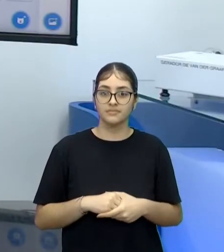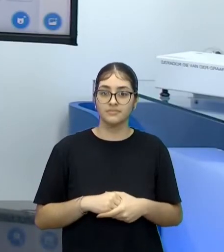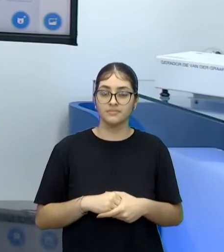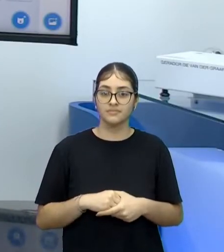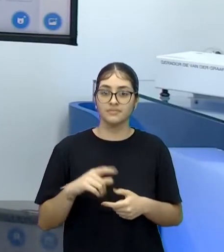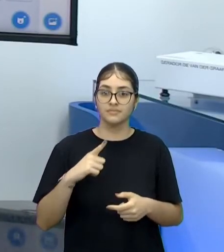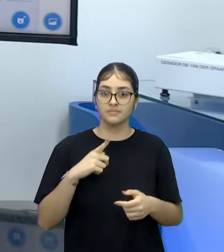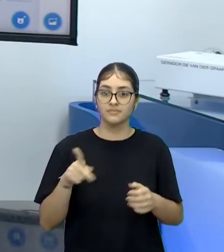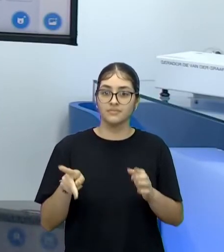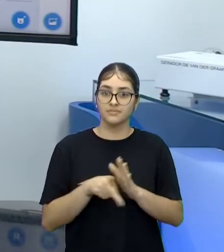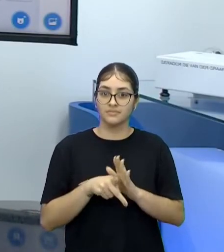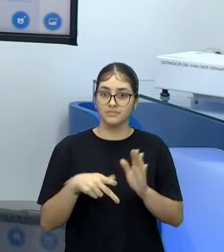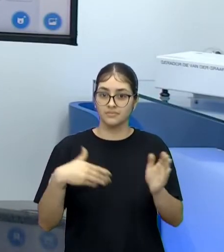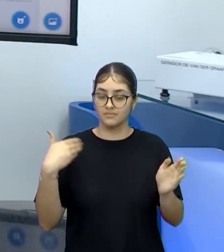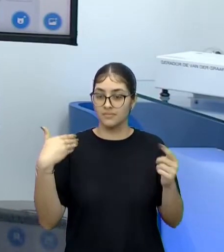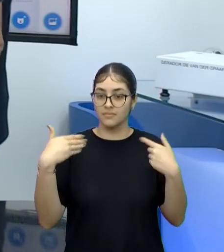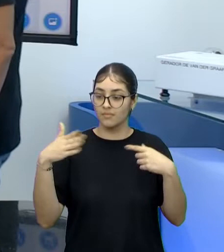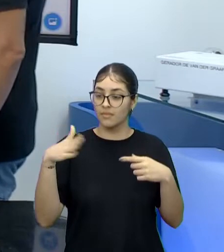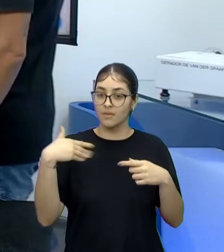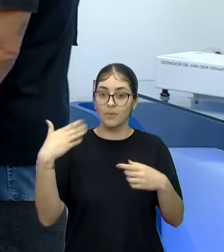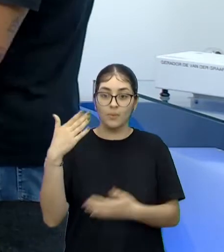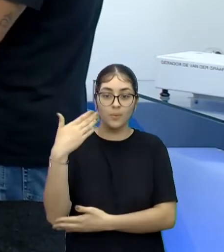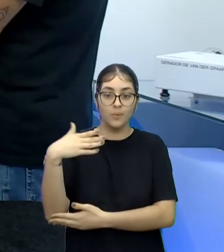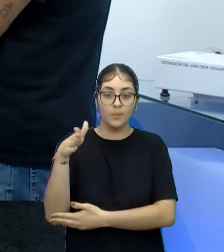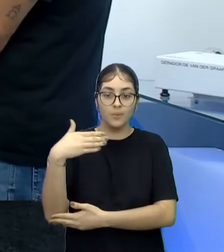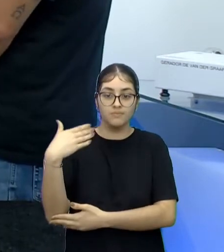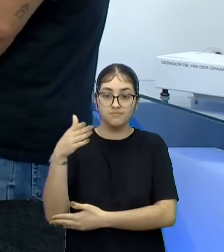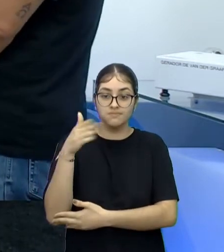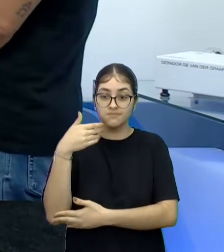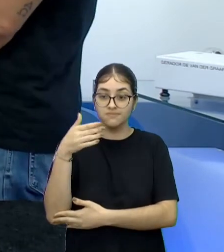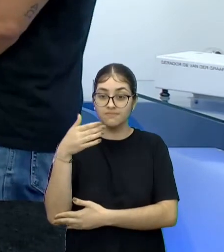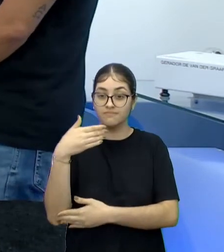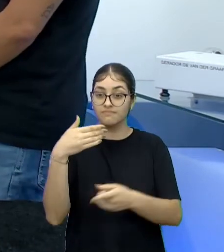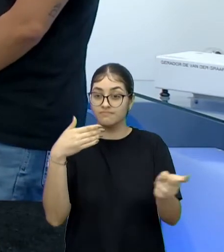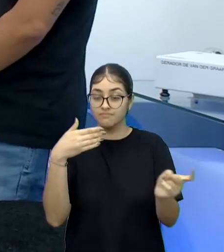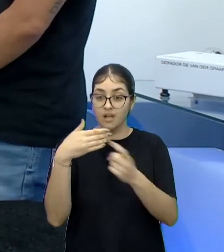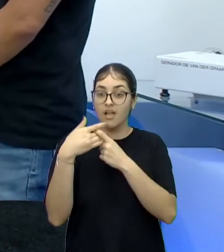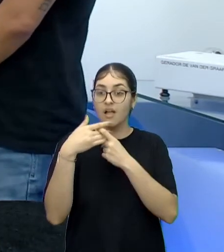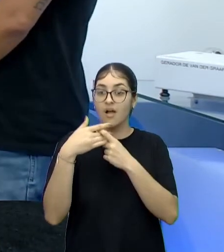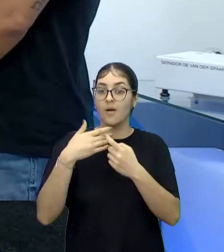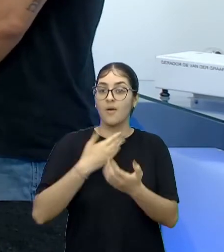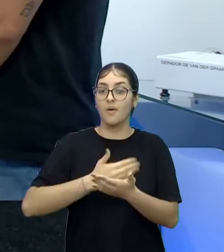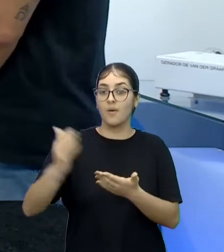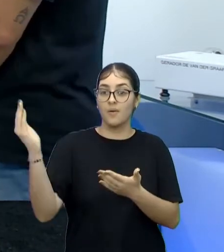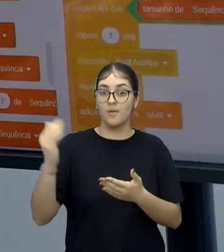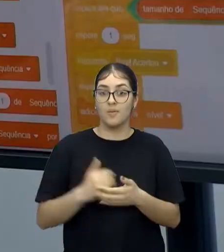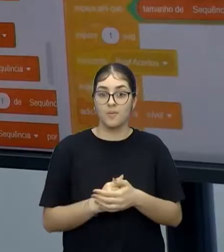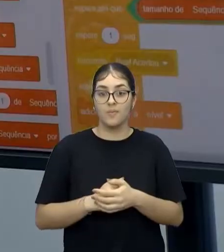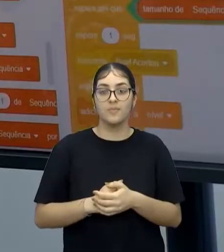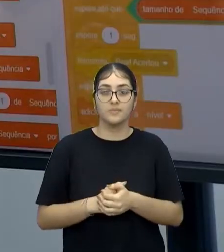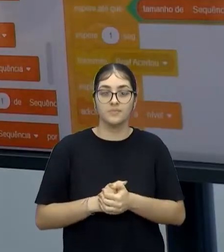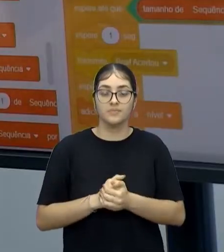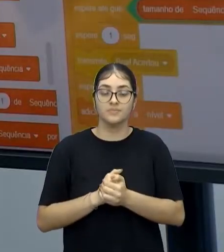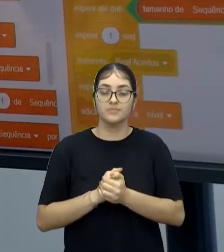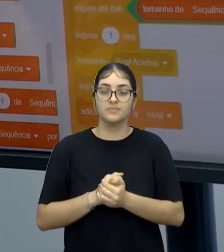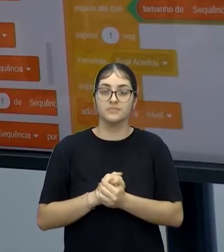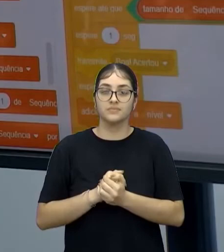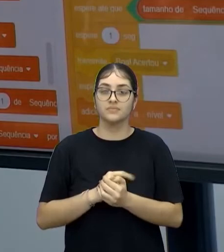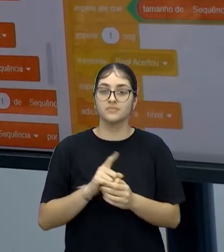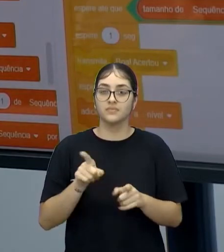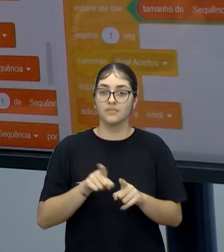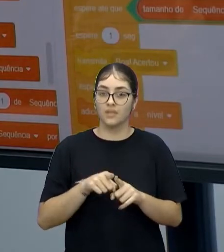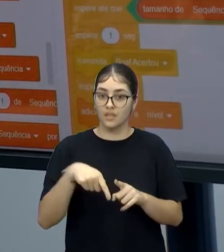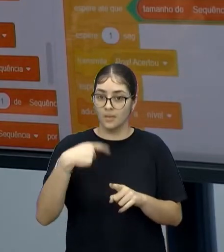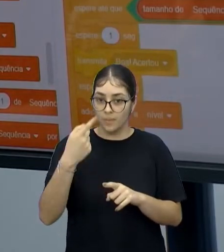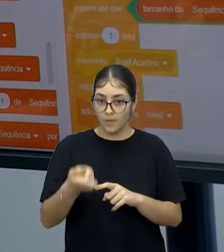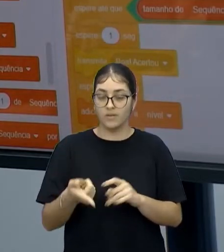Quando clicar na bandeirinha, quando bandeirinha for clicado, vai começar. Esse é o comando de início e quando clicar no outro vai ser